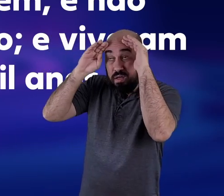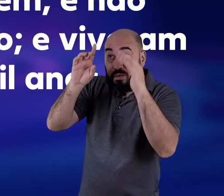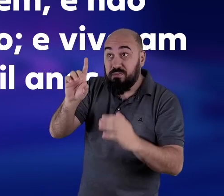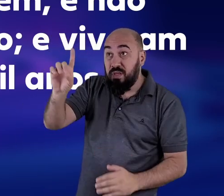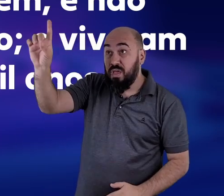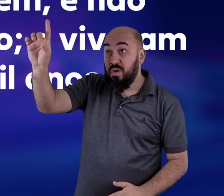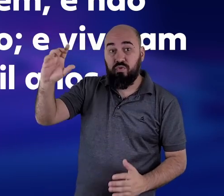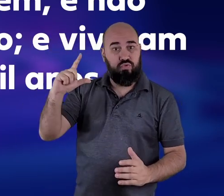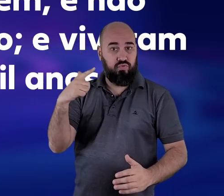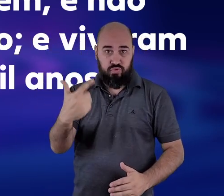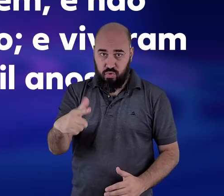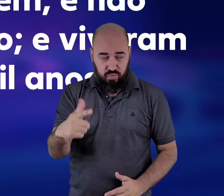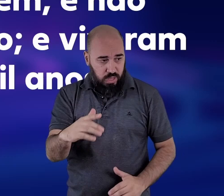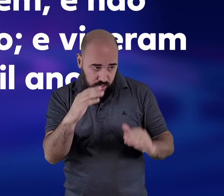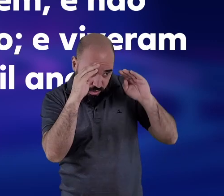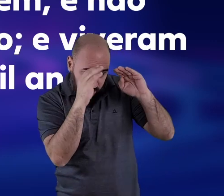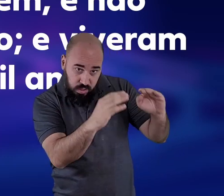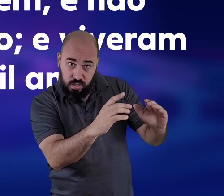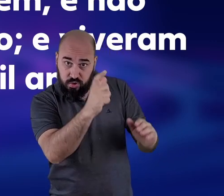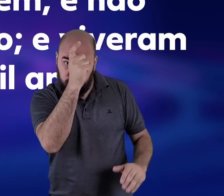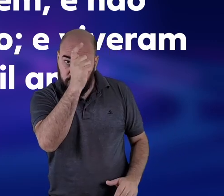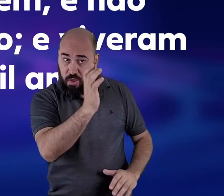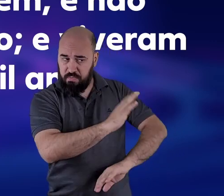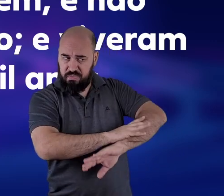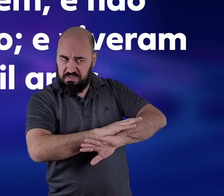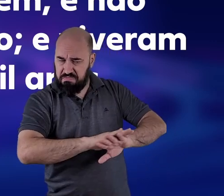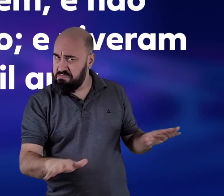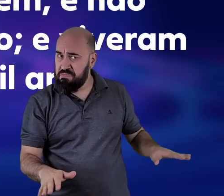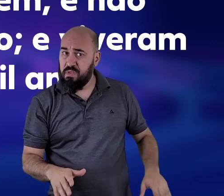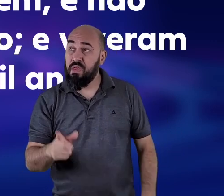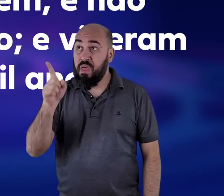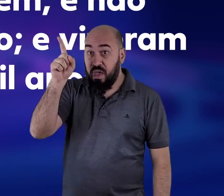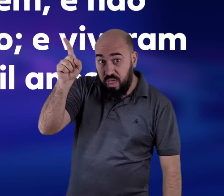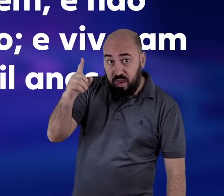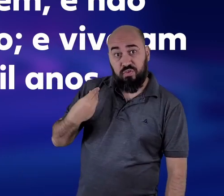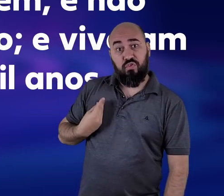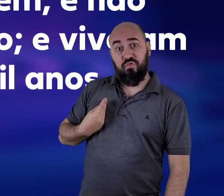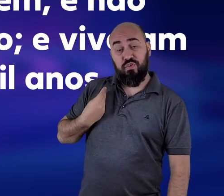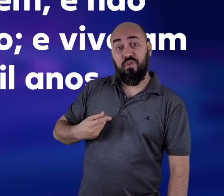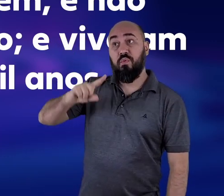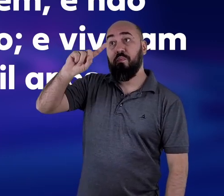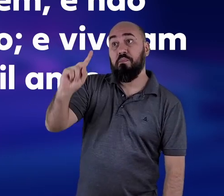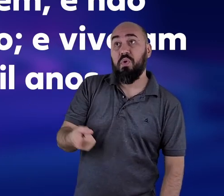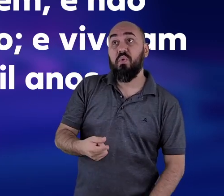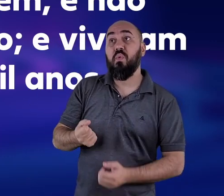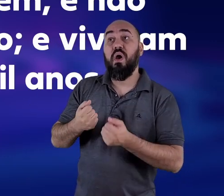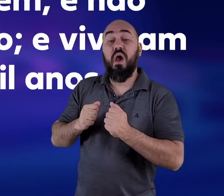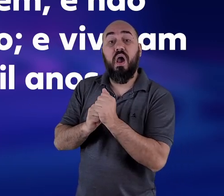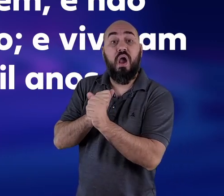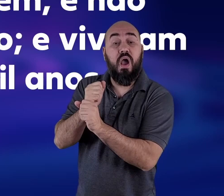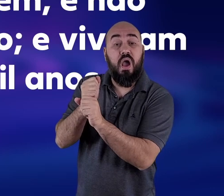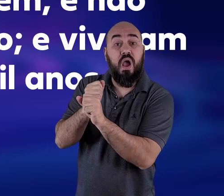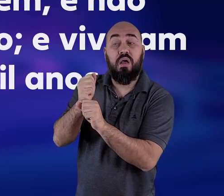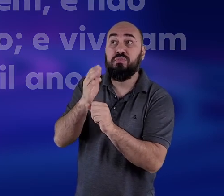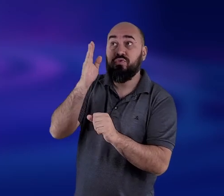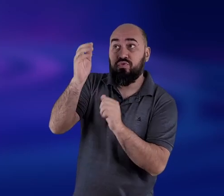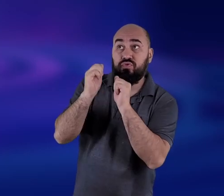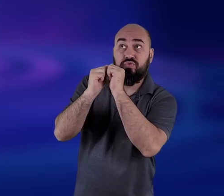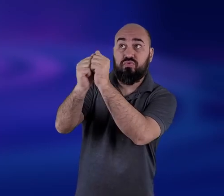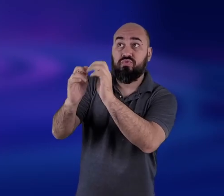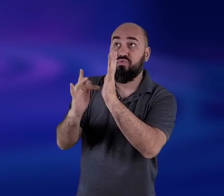e não recebem a marca na fronte e na mão, e viveram e reinaram com Cristo durante os 1000 anos. Versículo